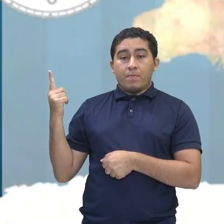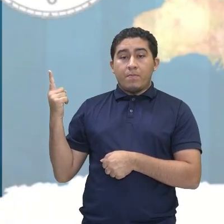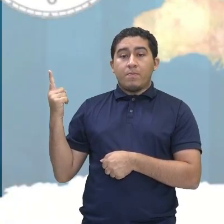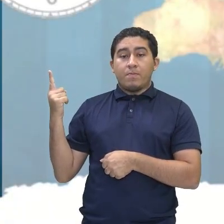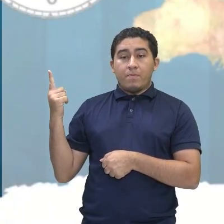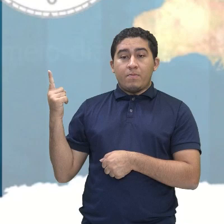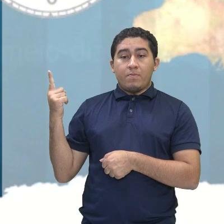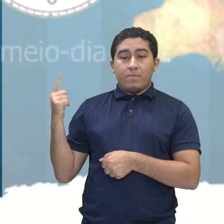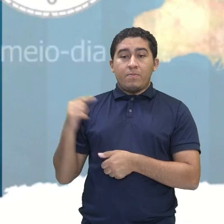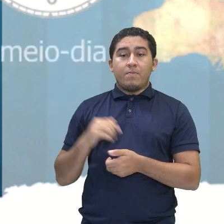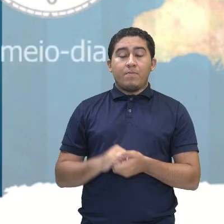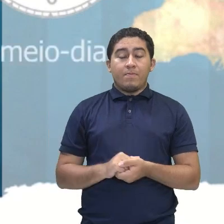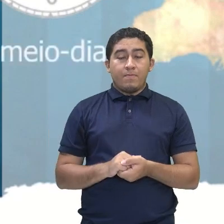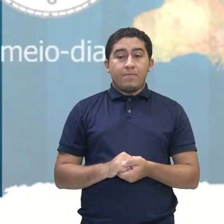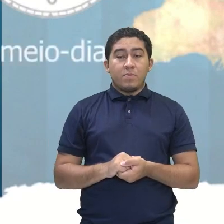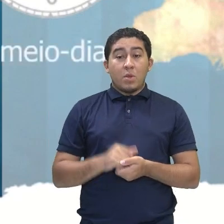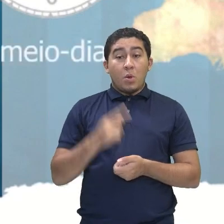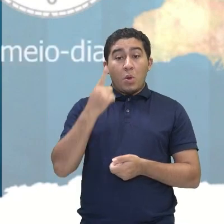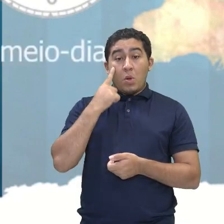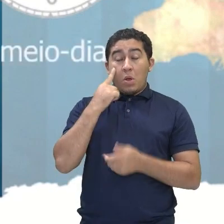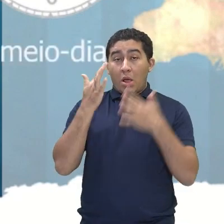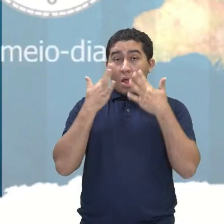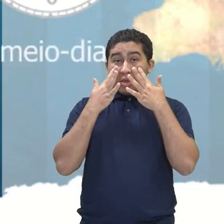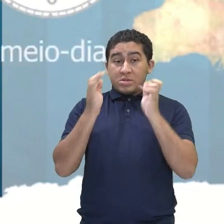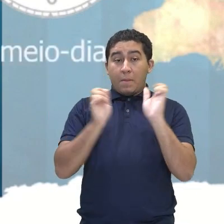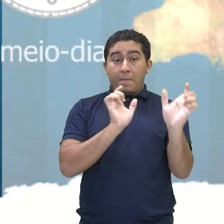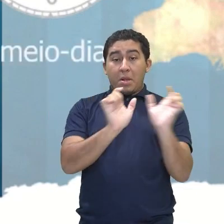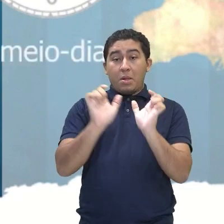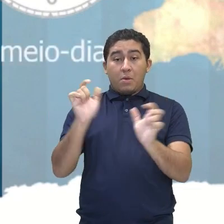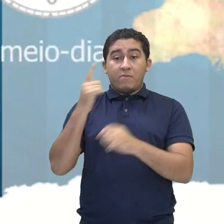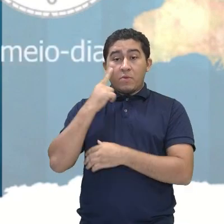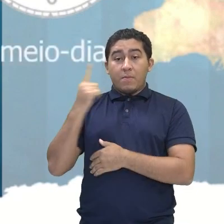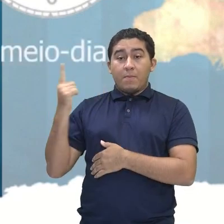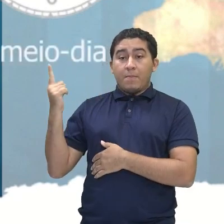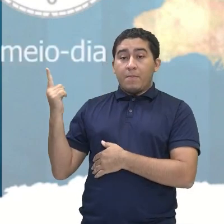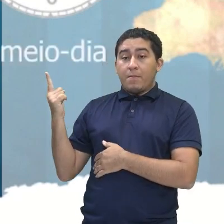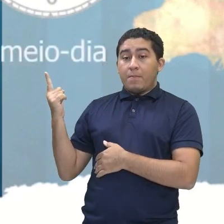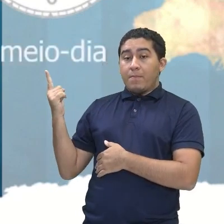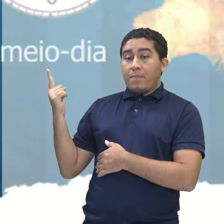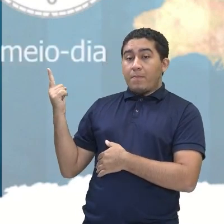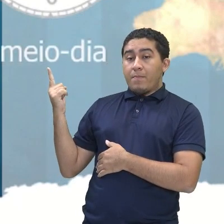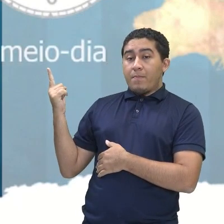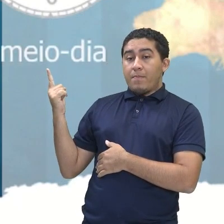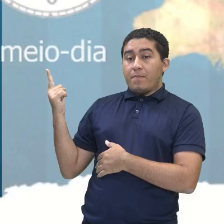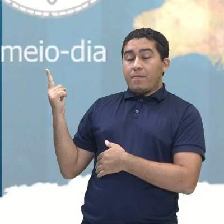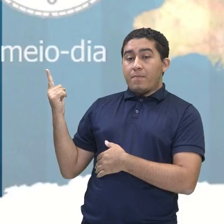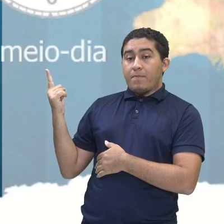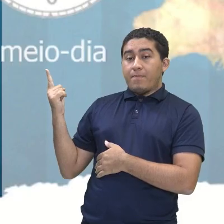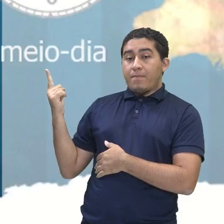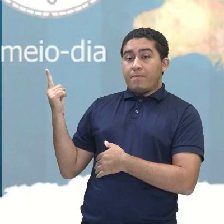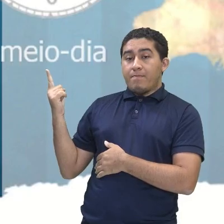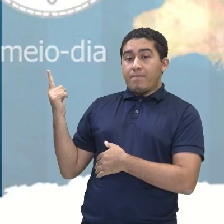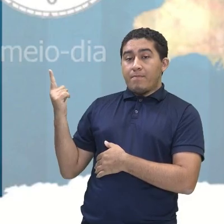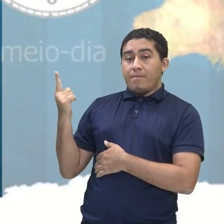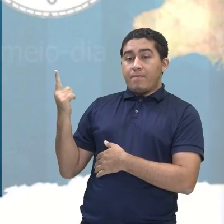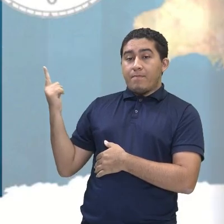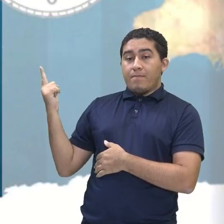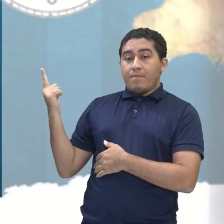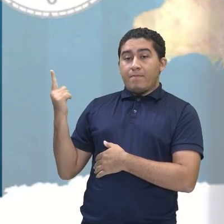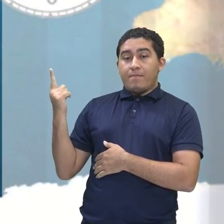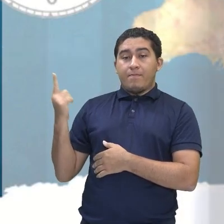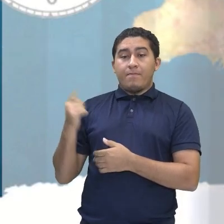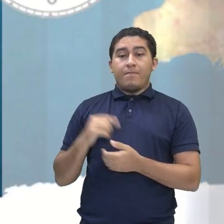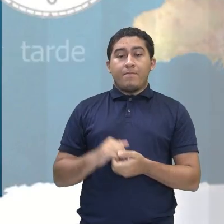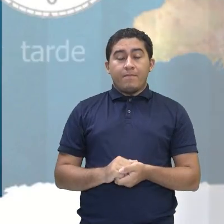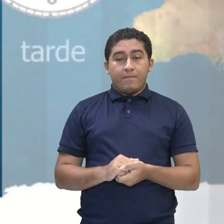os horários da manhã, na parte do meridiano de Greenwich, ali no continente americano, e